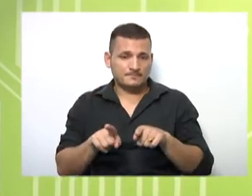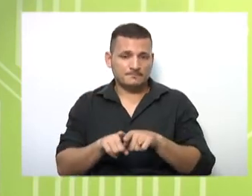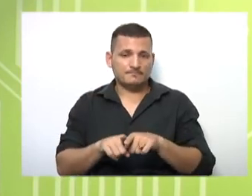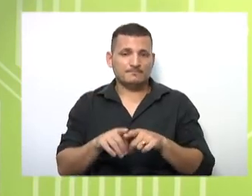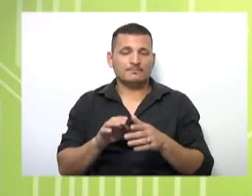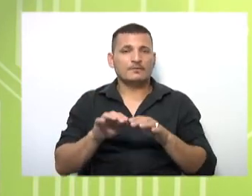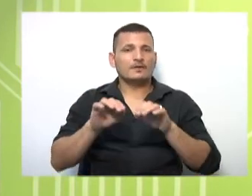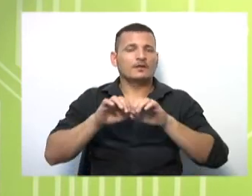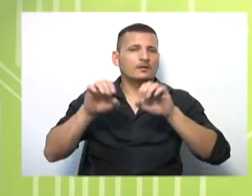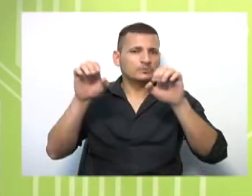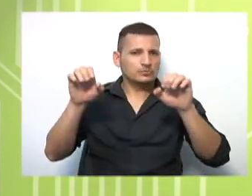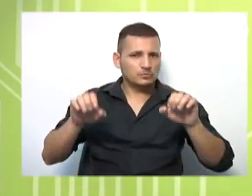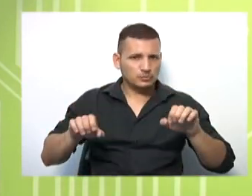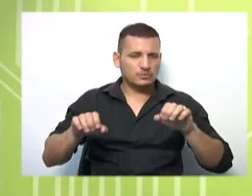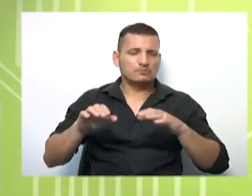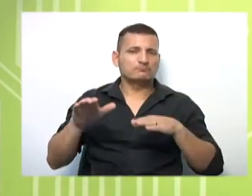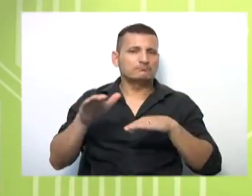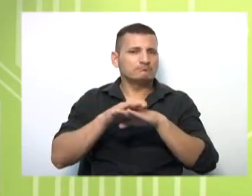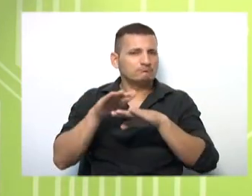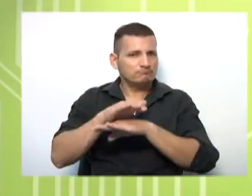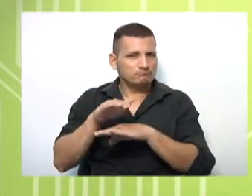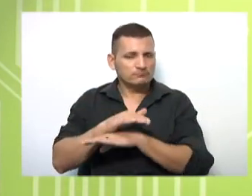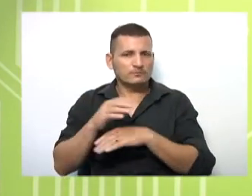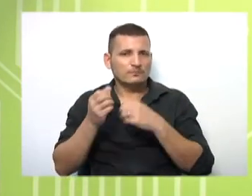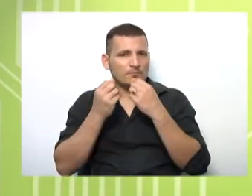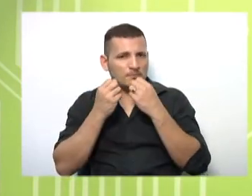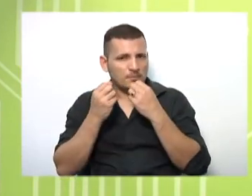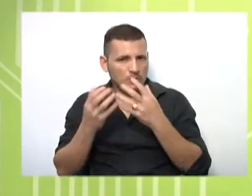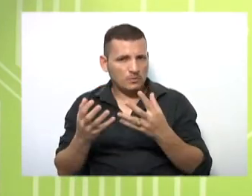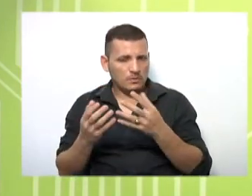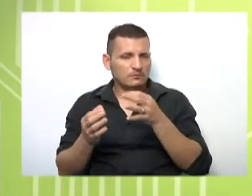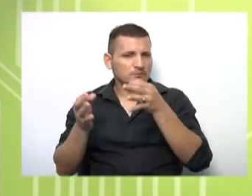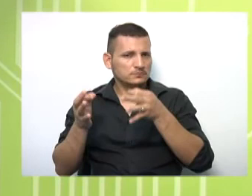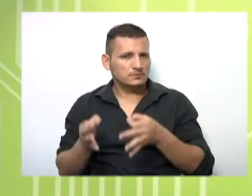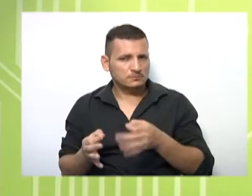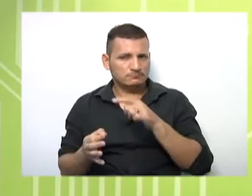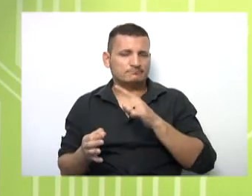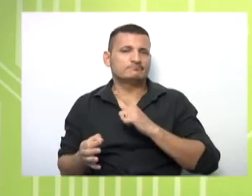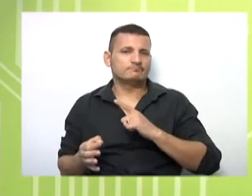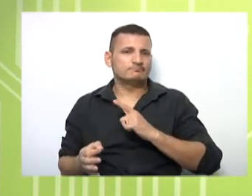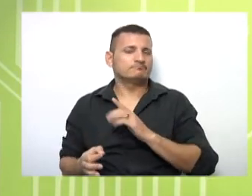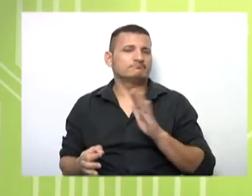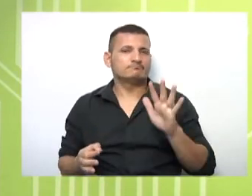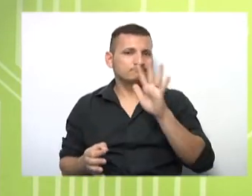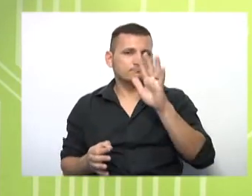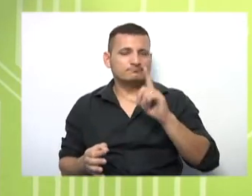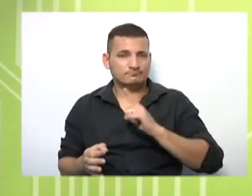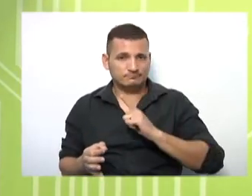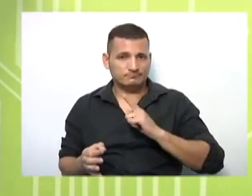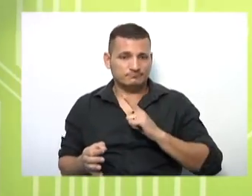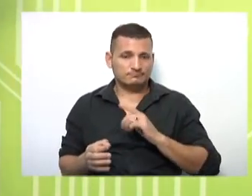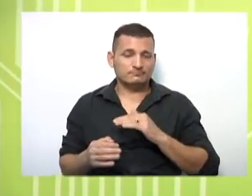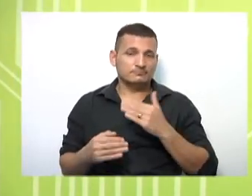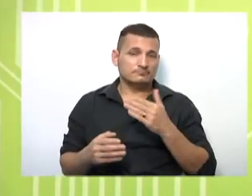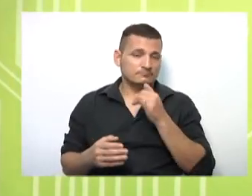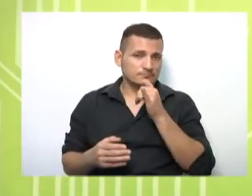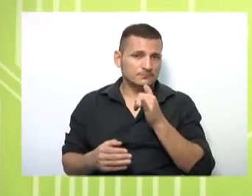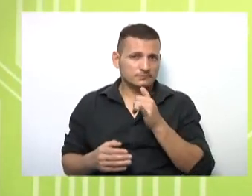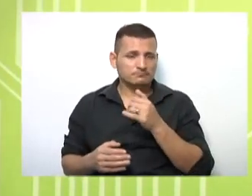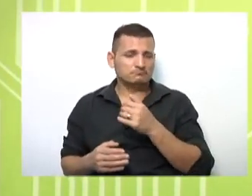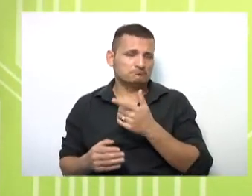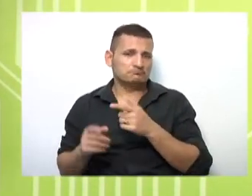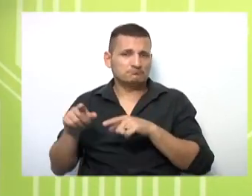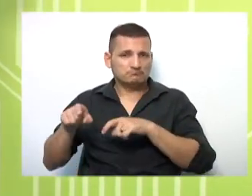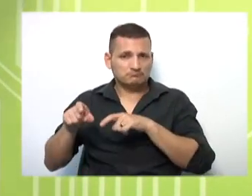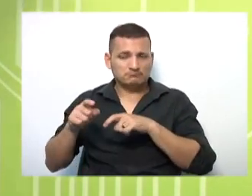estrutura de armazenamento de produção boa, adequada, ela é bastante cara. Então, quando pequenos produtores